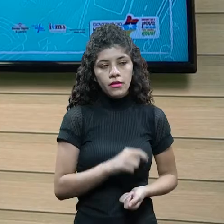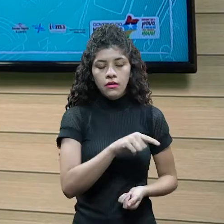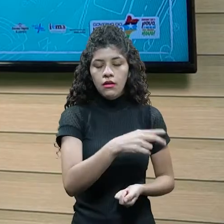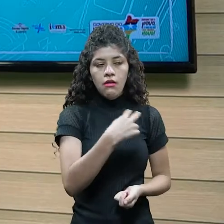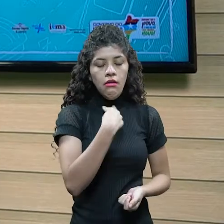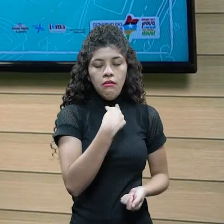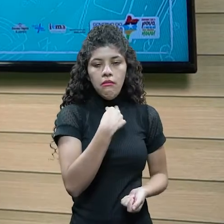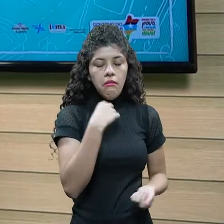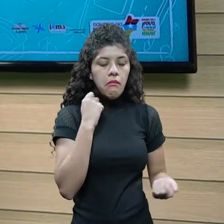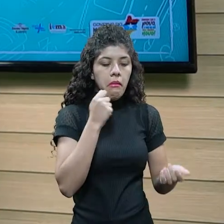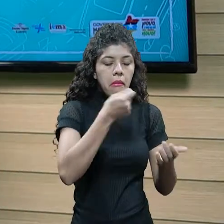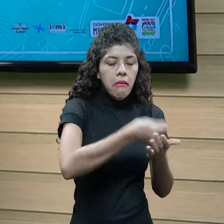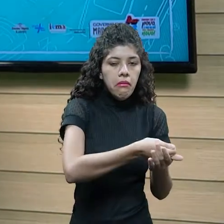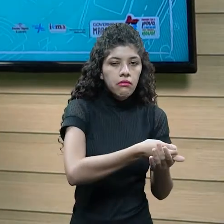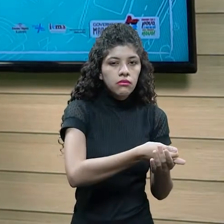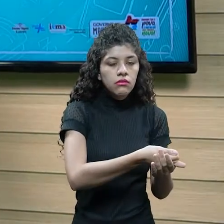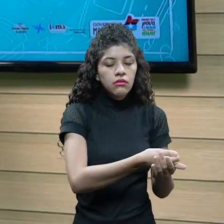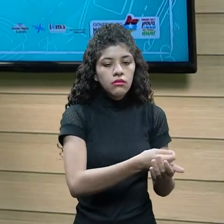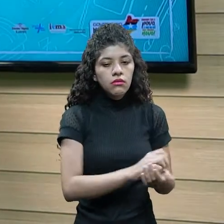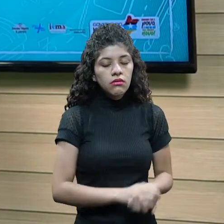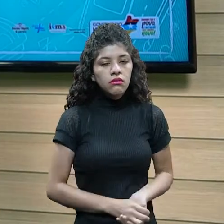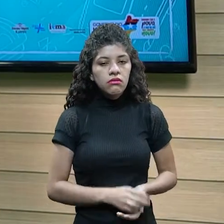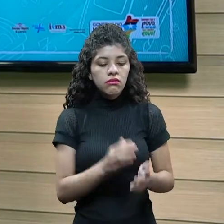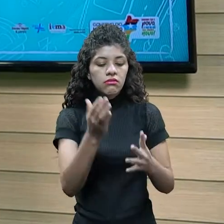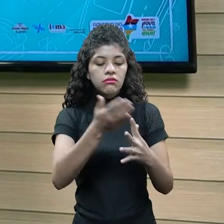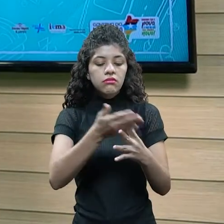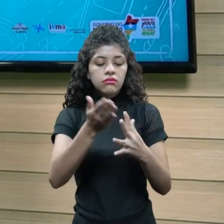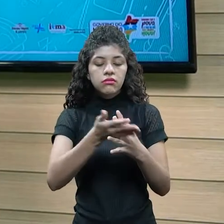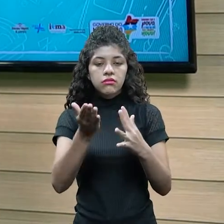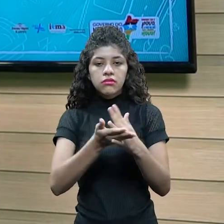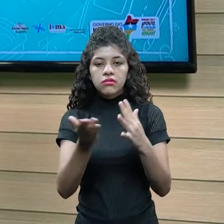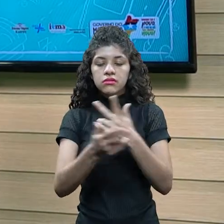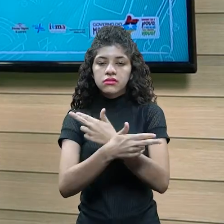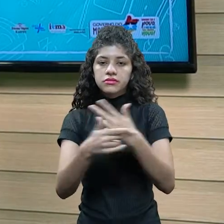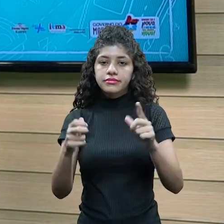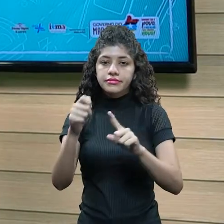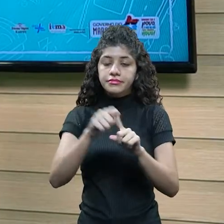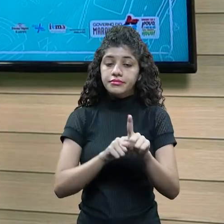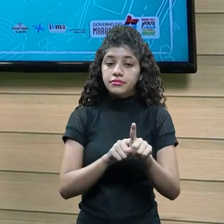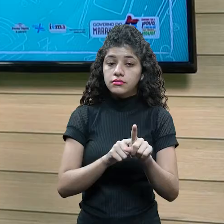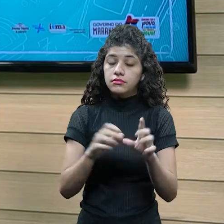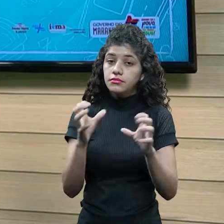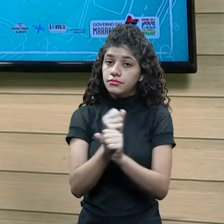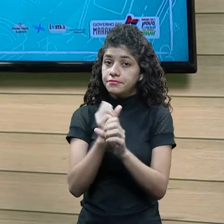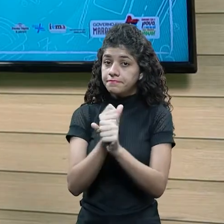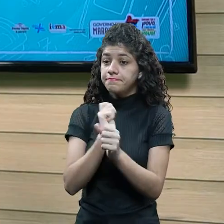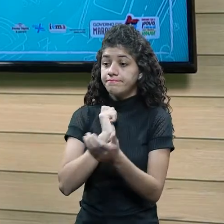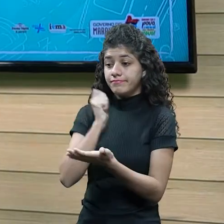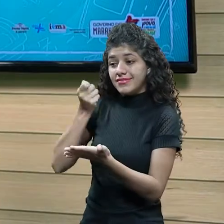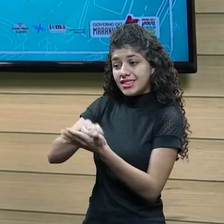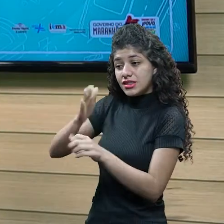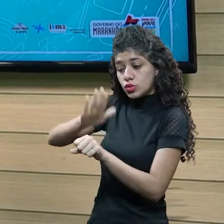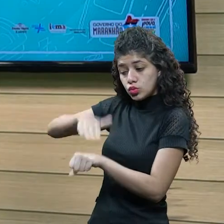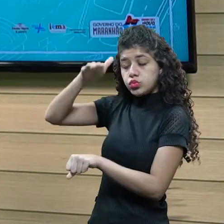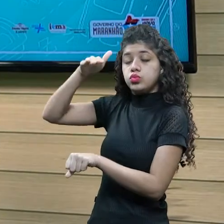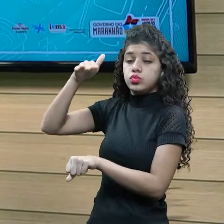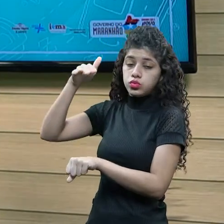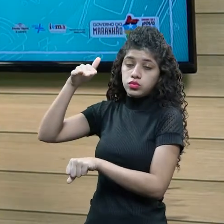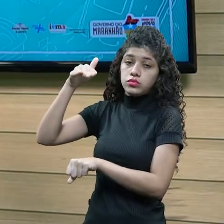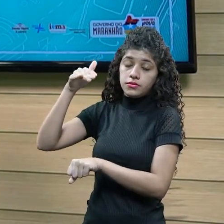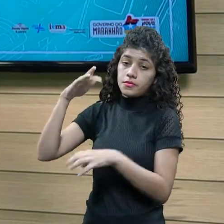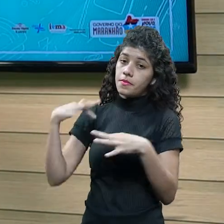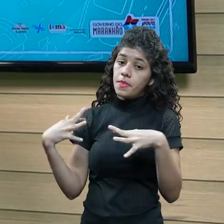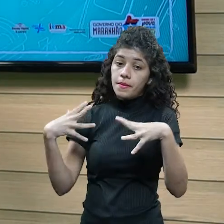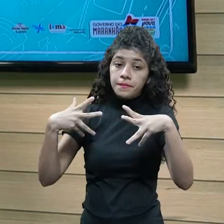vista. Aí você dá uma entrada e parcela em não sei quantos meses. E aí quando você vai somar, você vai pagar um valor muito mais alto que o valor à vista. Esse